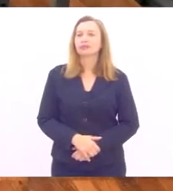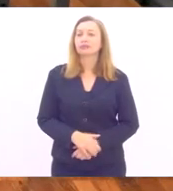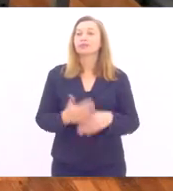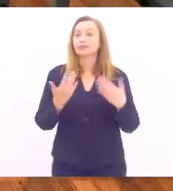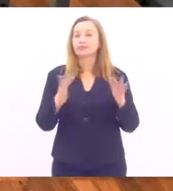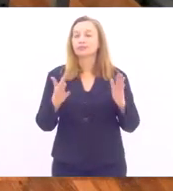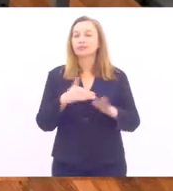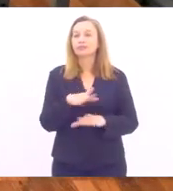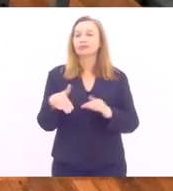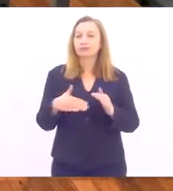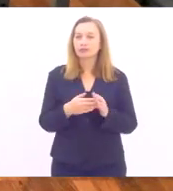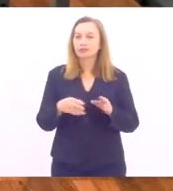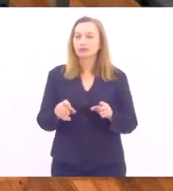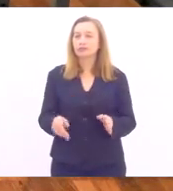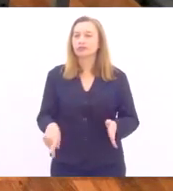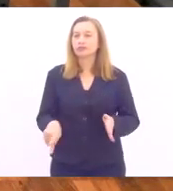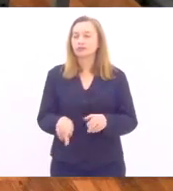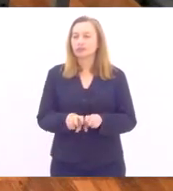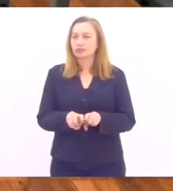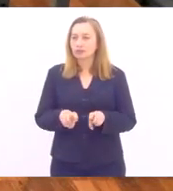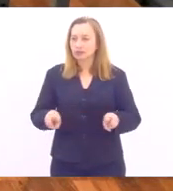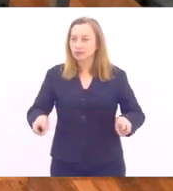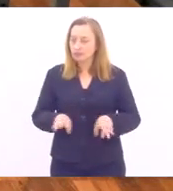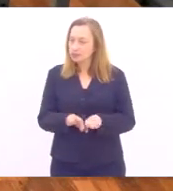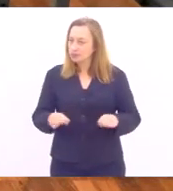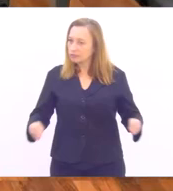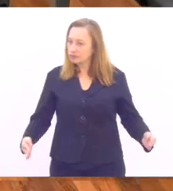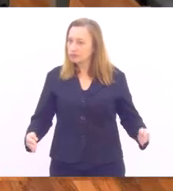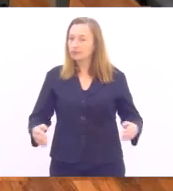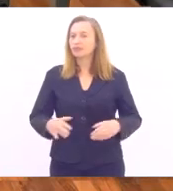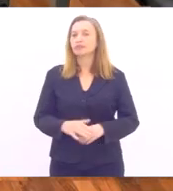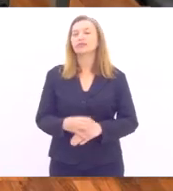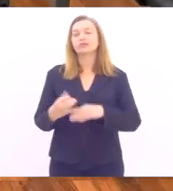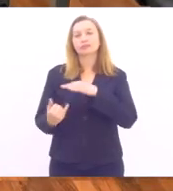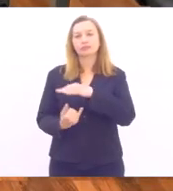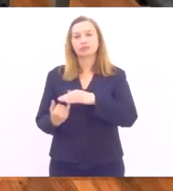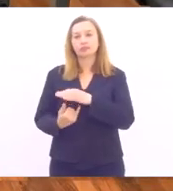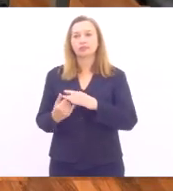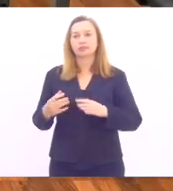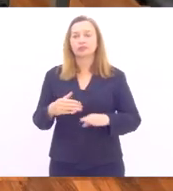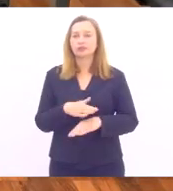todas as componentes da mesa, as autoridades, as instituições,